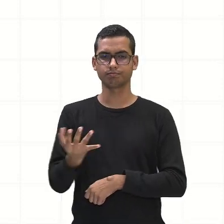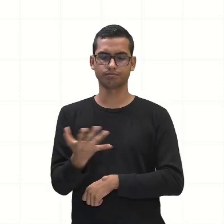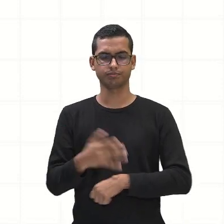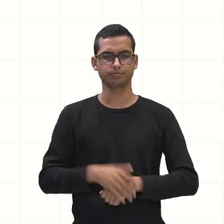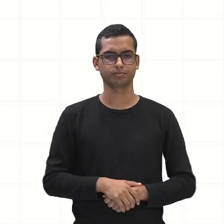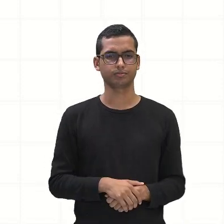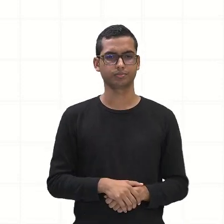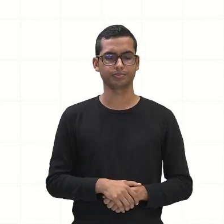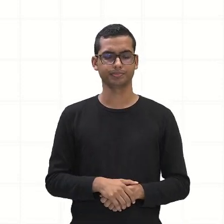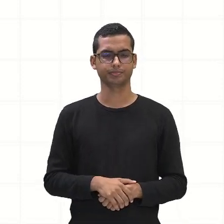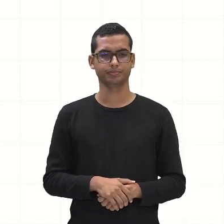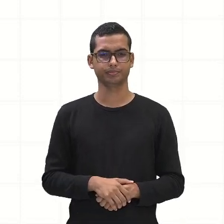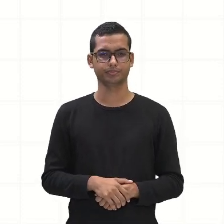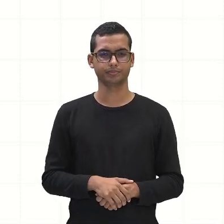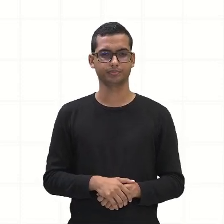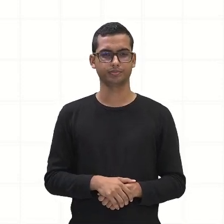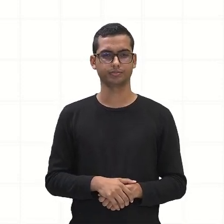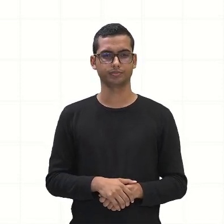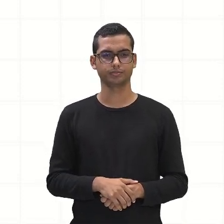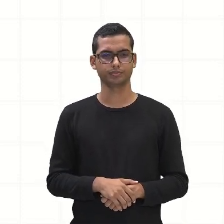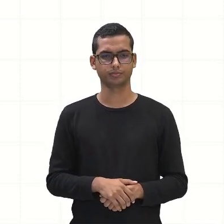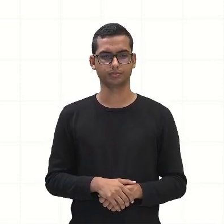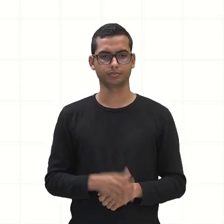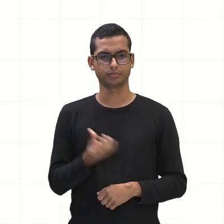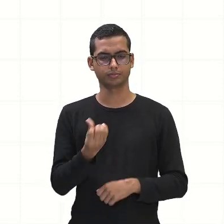6, 6 vezes 5, 30.